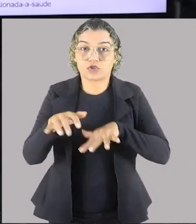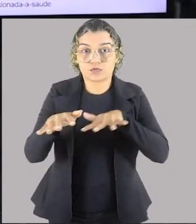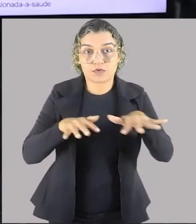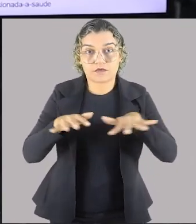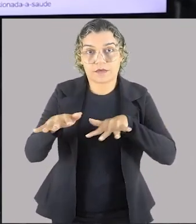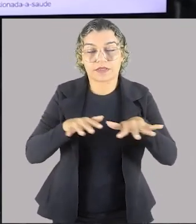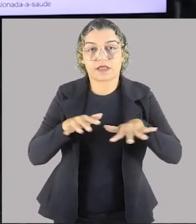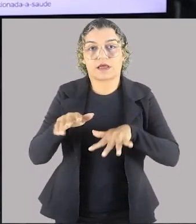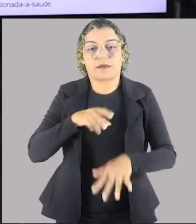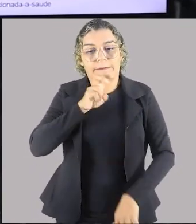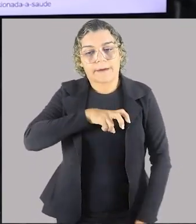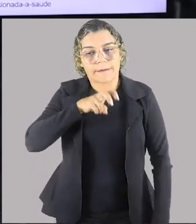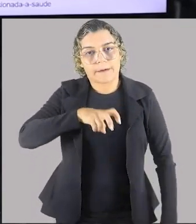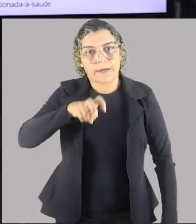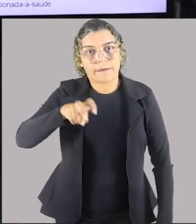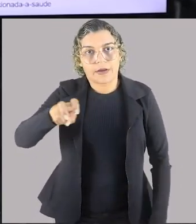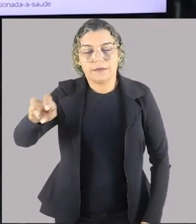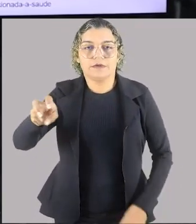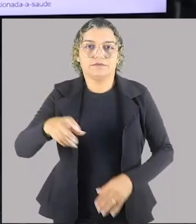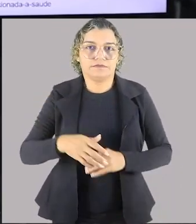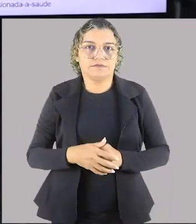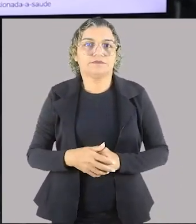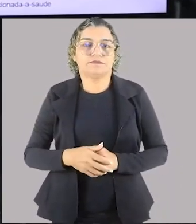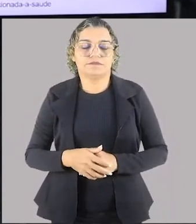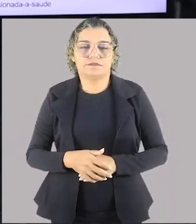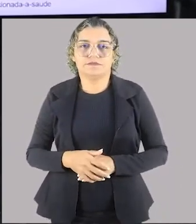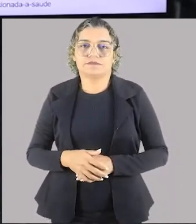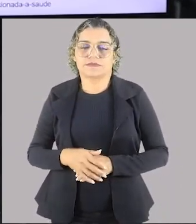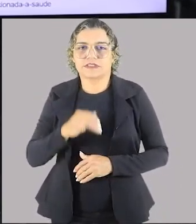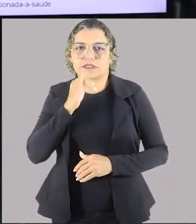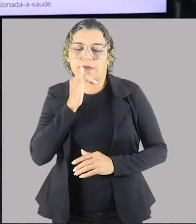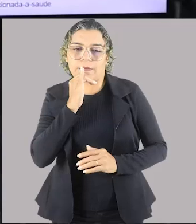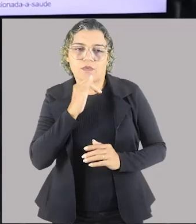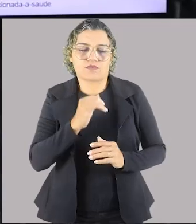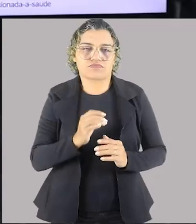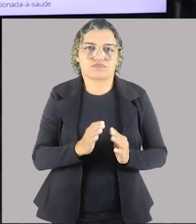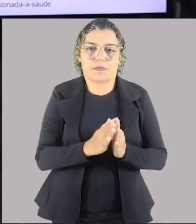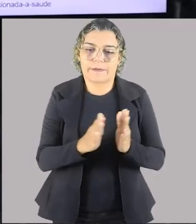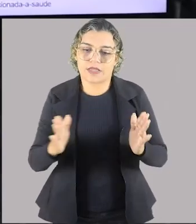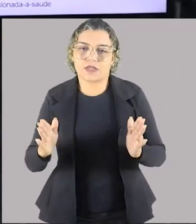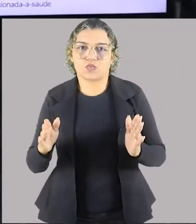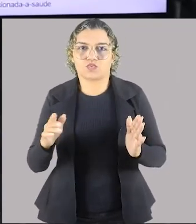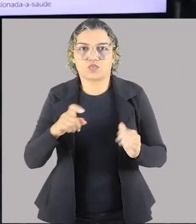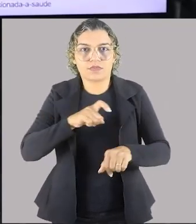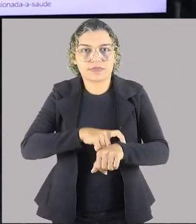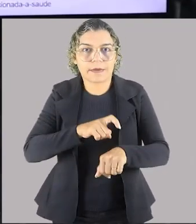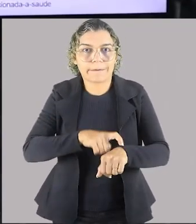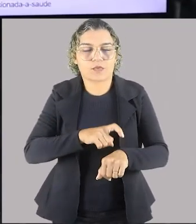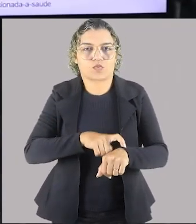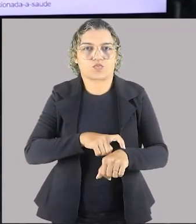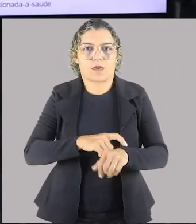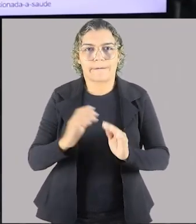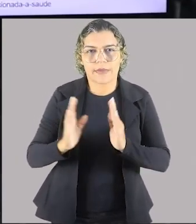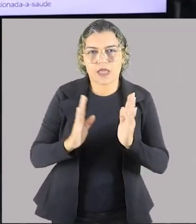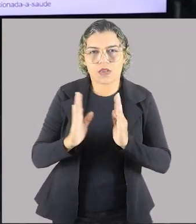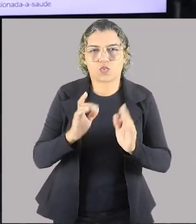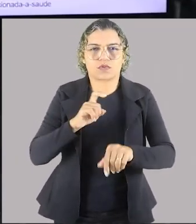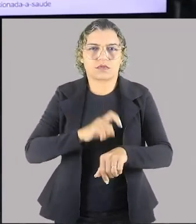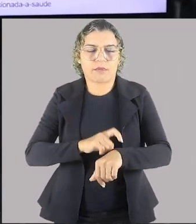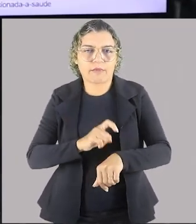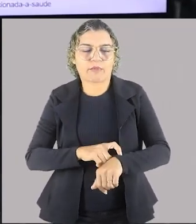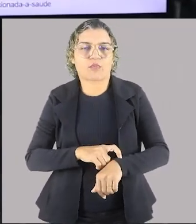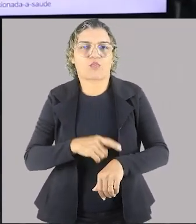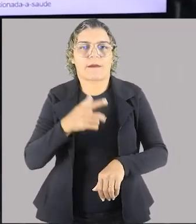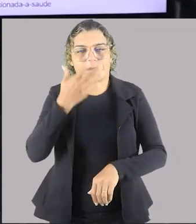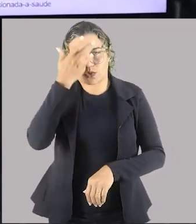numa intensidade moderada por um determinado período de tempo. Tá? Então, quando ele